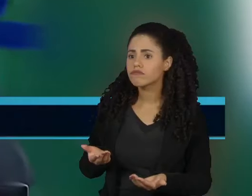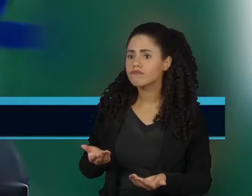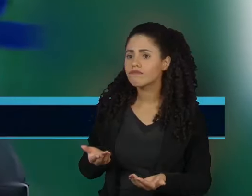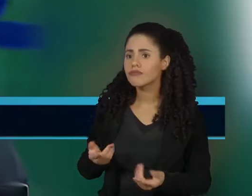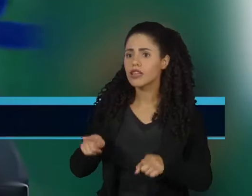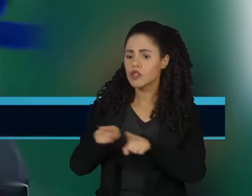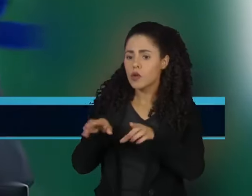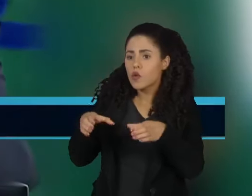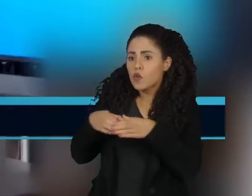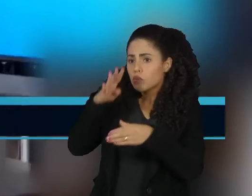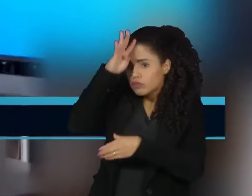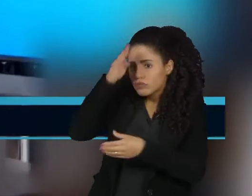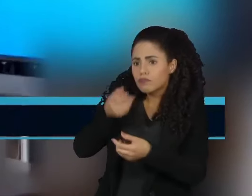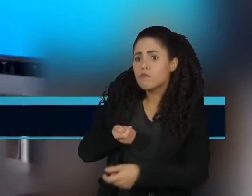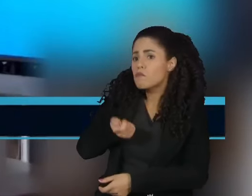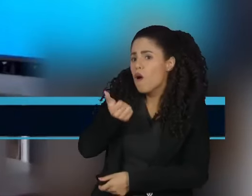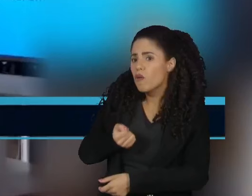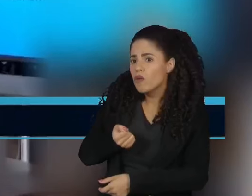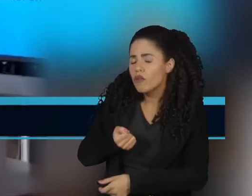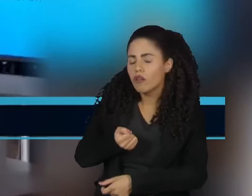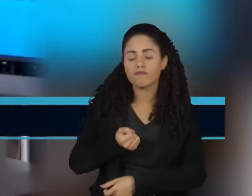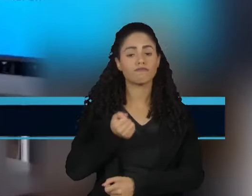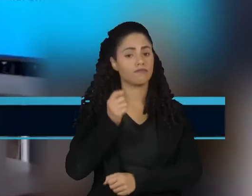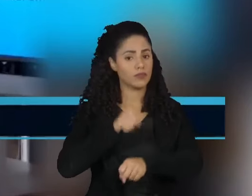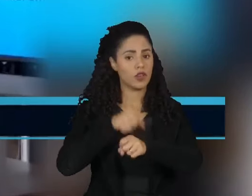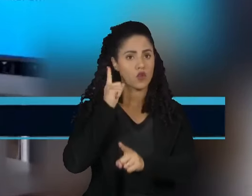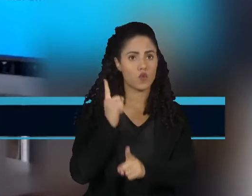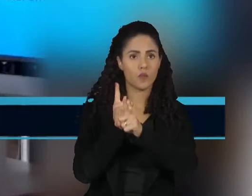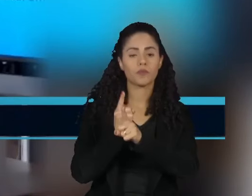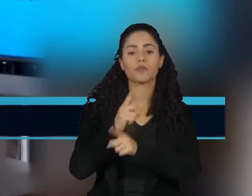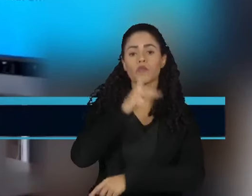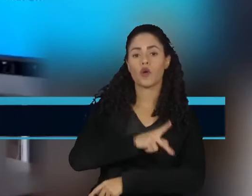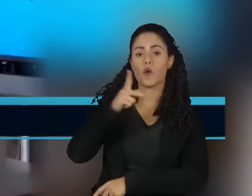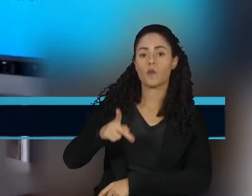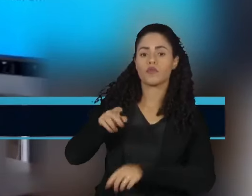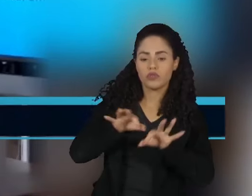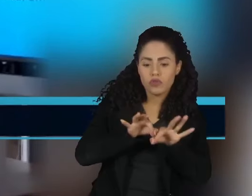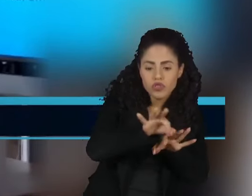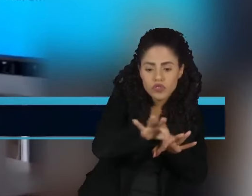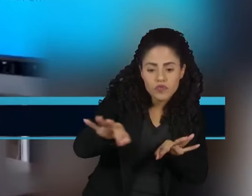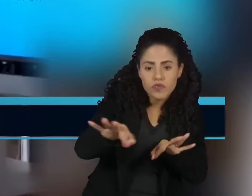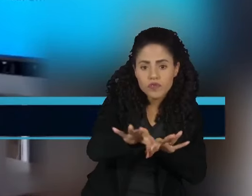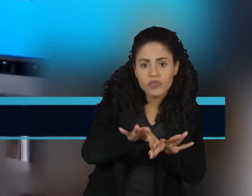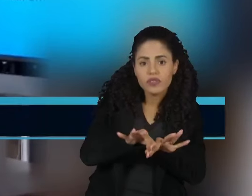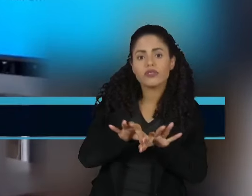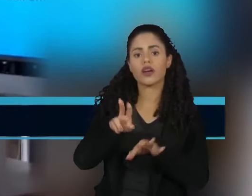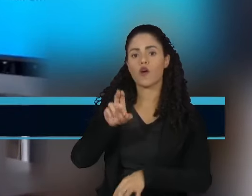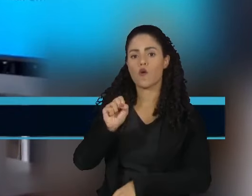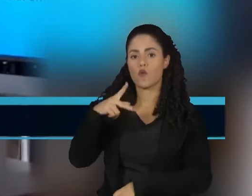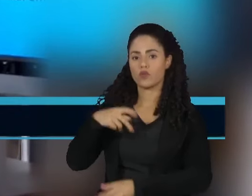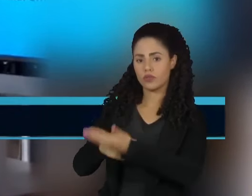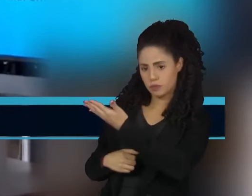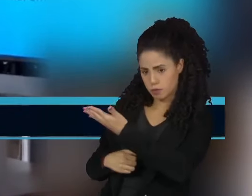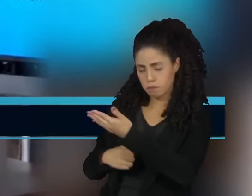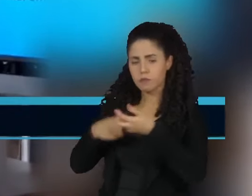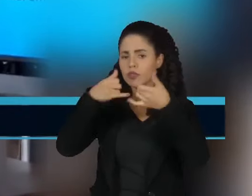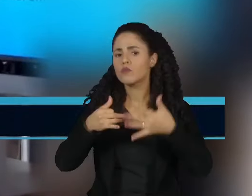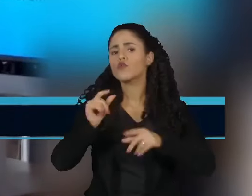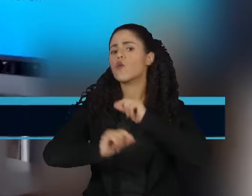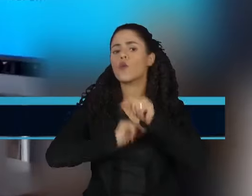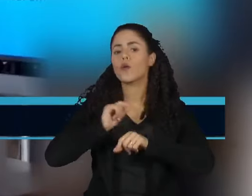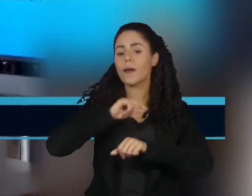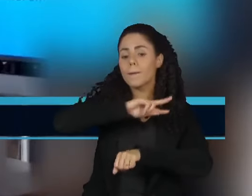brigadista, quase ninguém tem. No encontro, o professor de Física Atmosférica da USP, Paulo Artacho Neto, disse que o